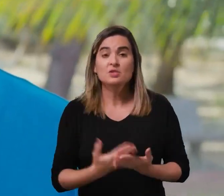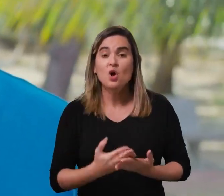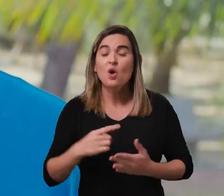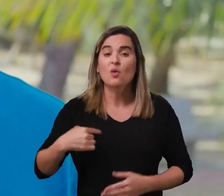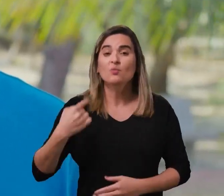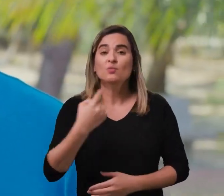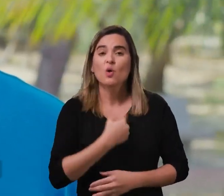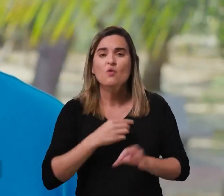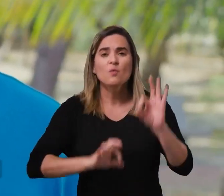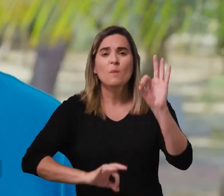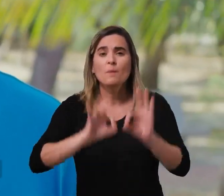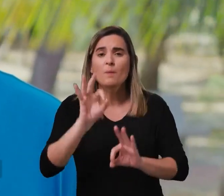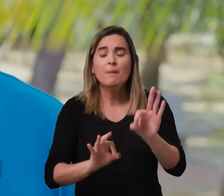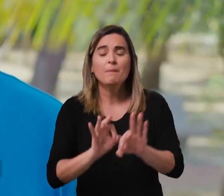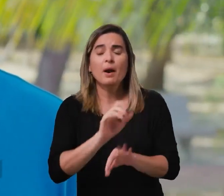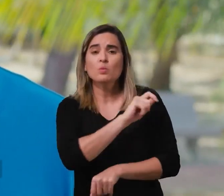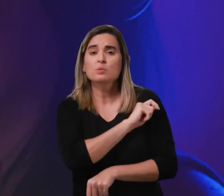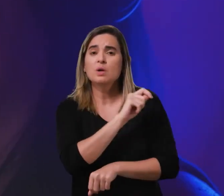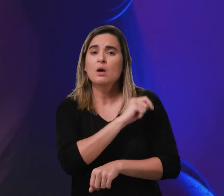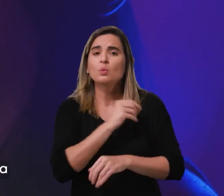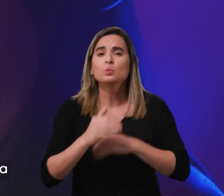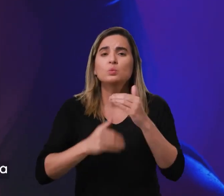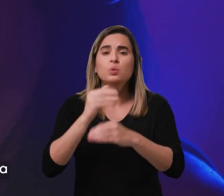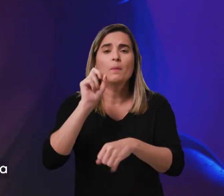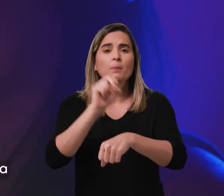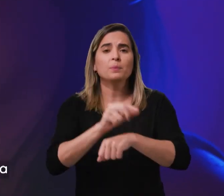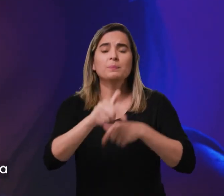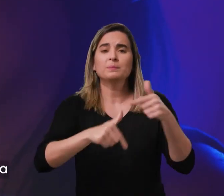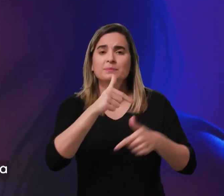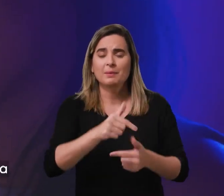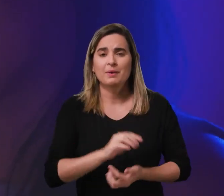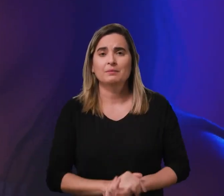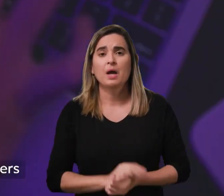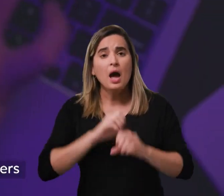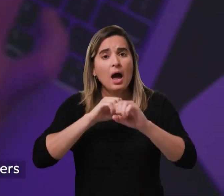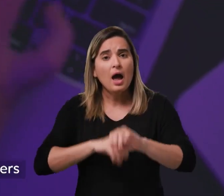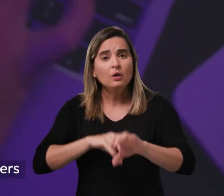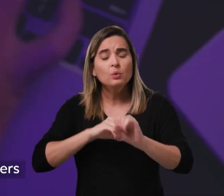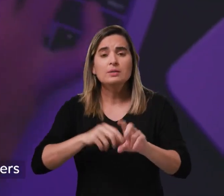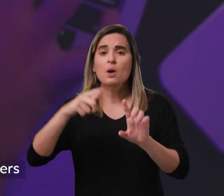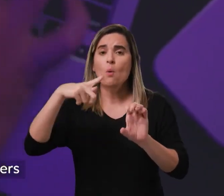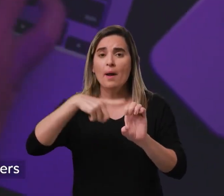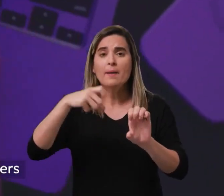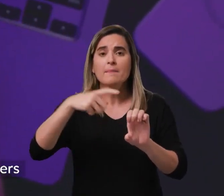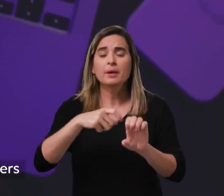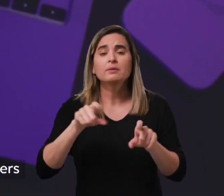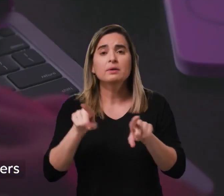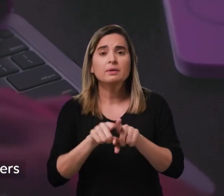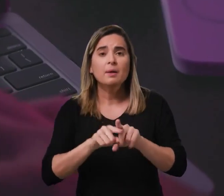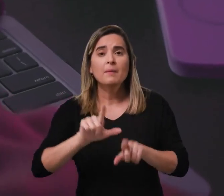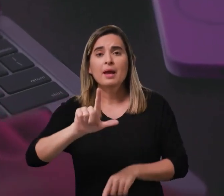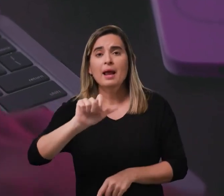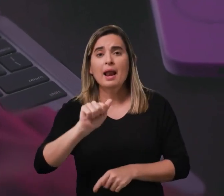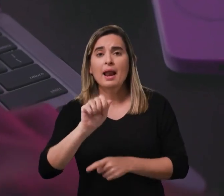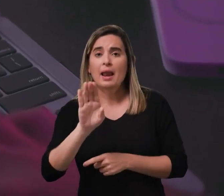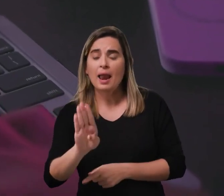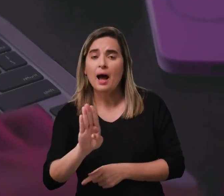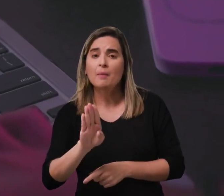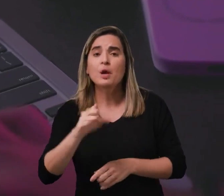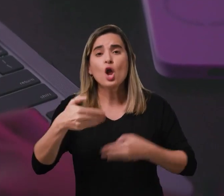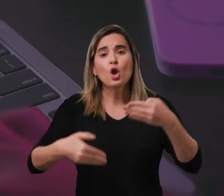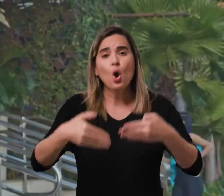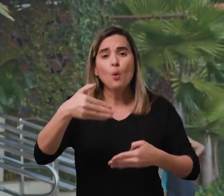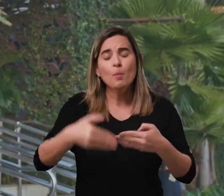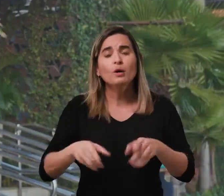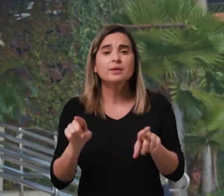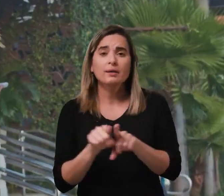preparar um jovem para o mercado de trabalho, com educação empreendedora e a criação de laboratórios maker e centros de